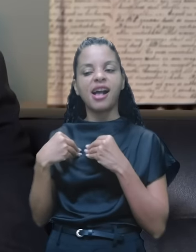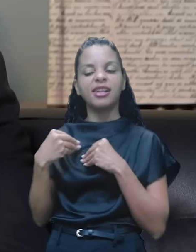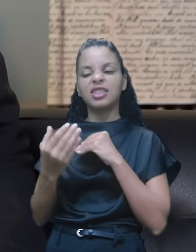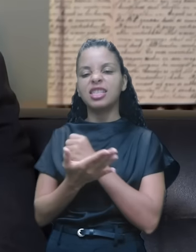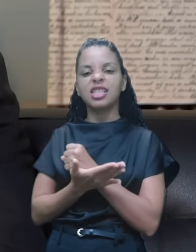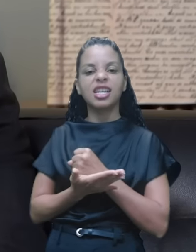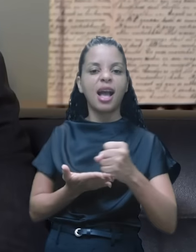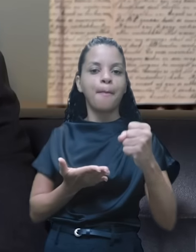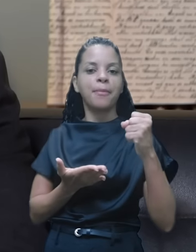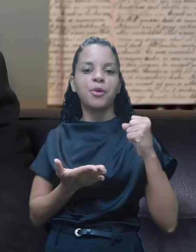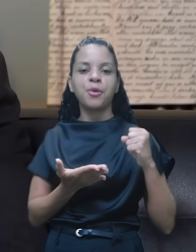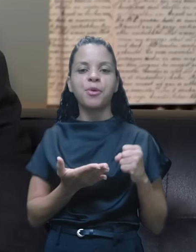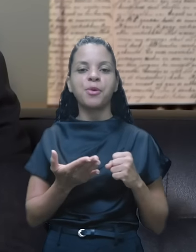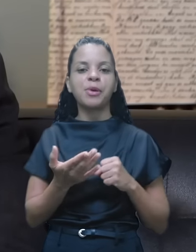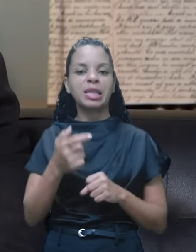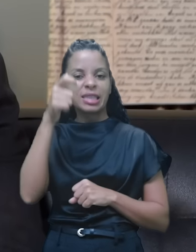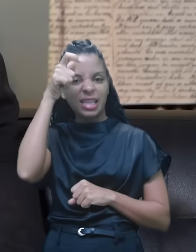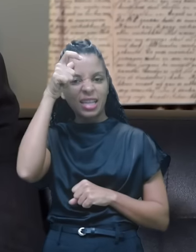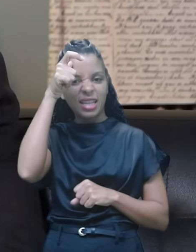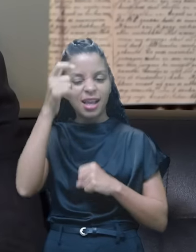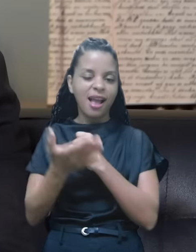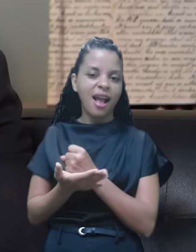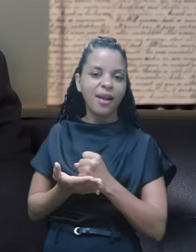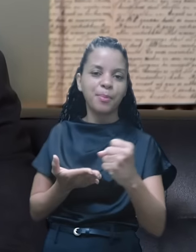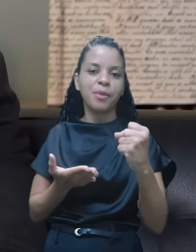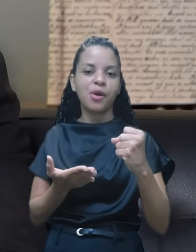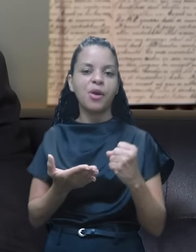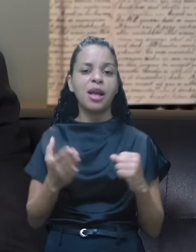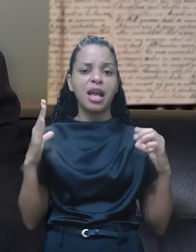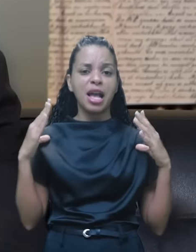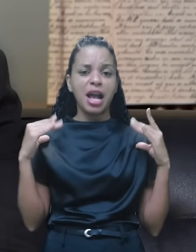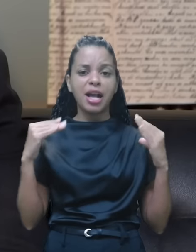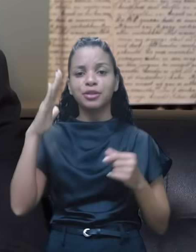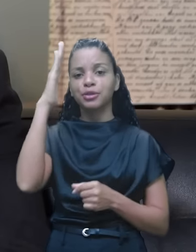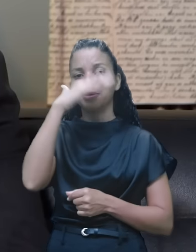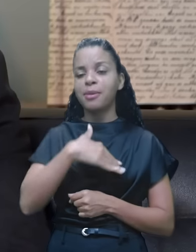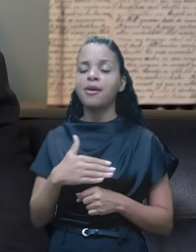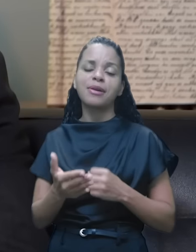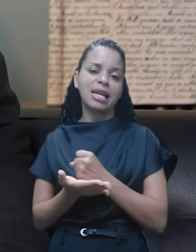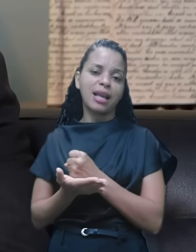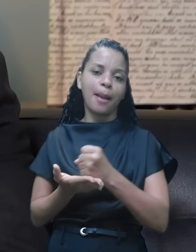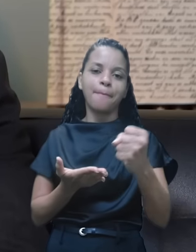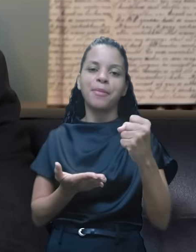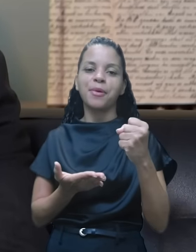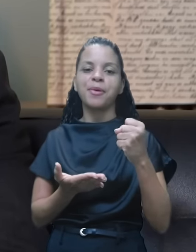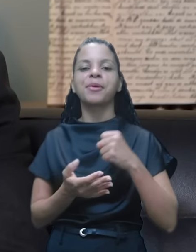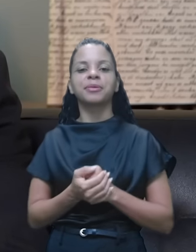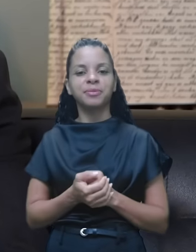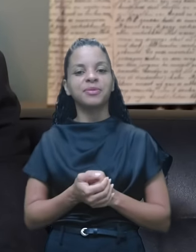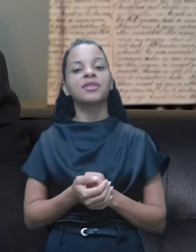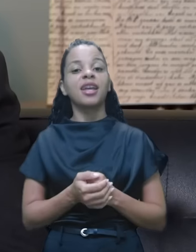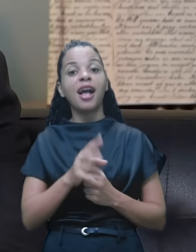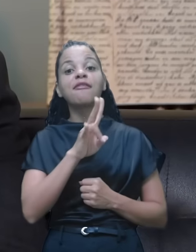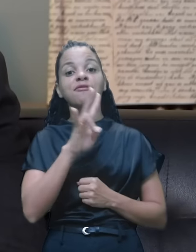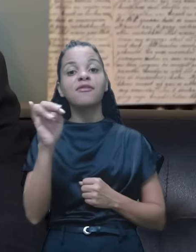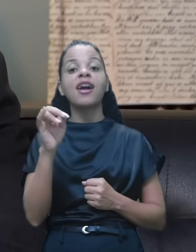O pecado foi derrotado. Satanás e seus anjos foram derrotados. Está com os dias contados o reino das trevas, né? E o reino